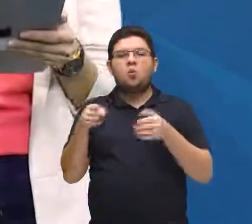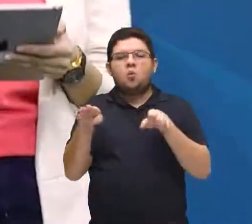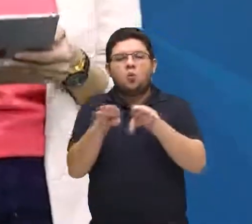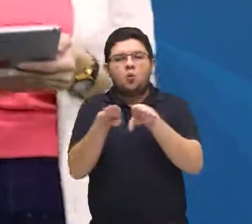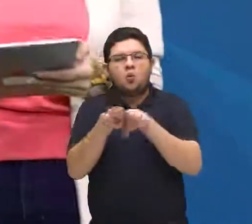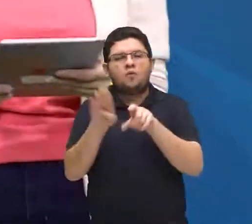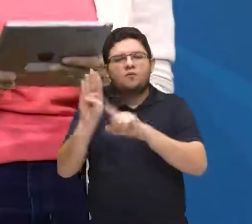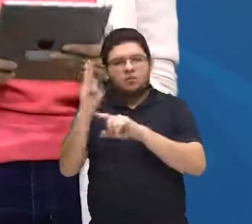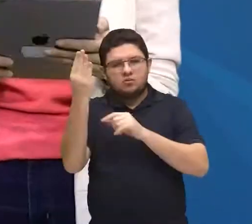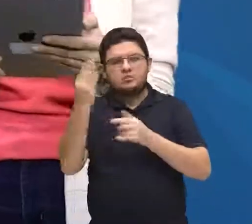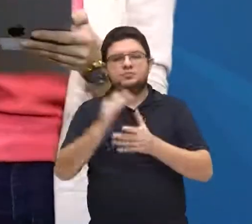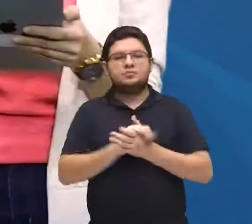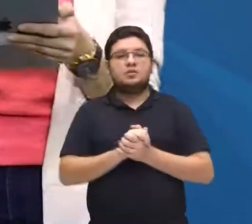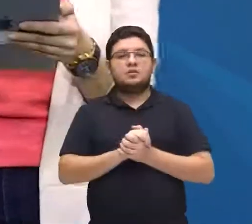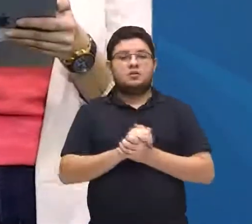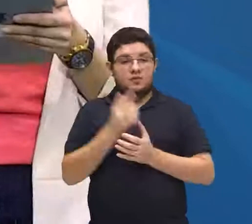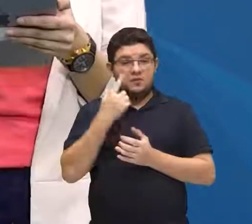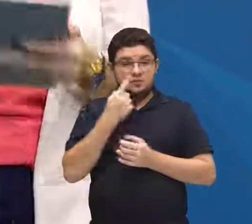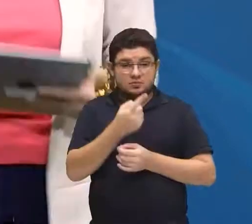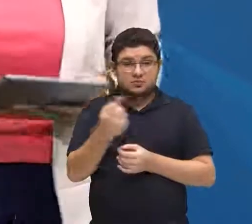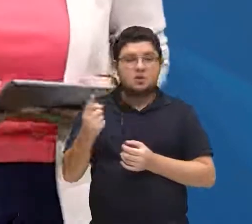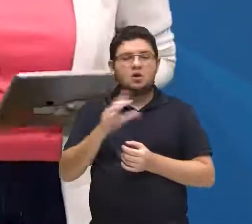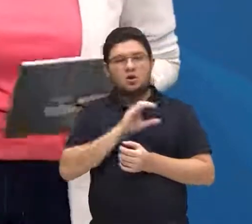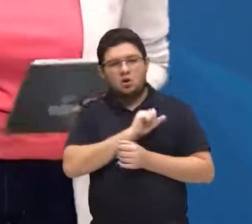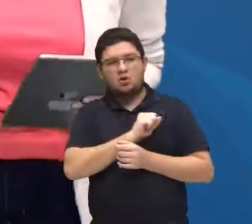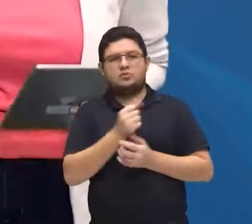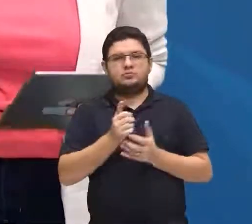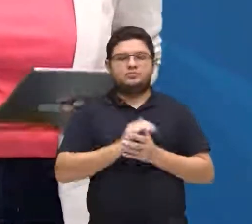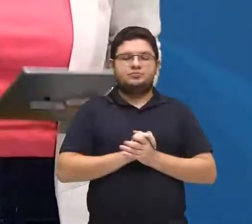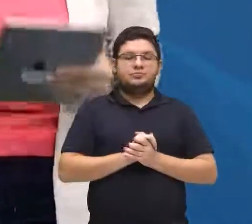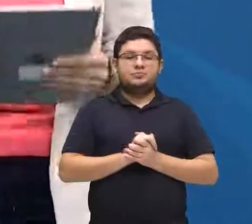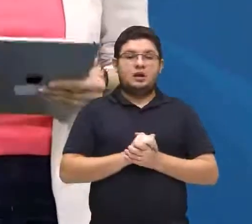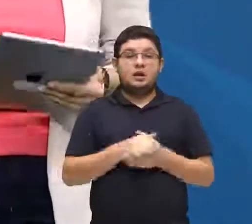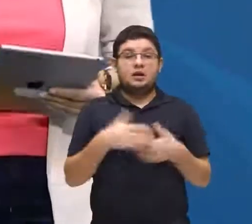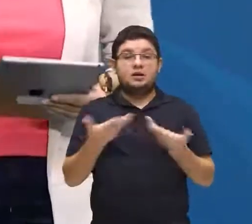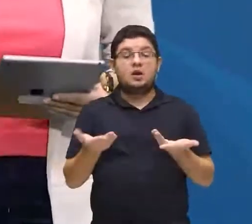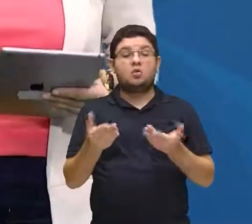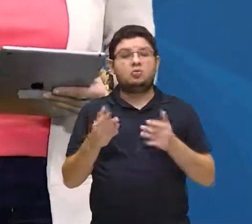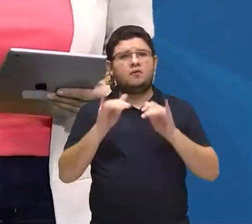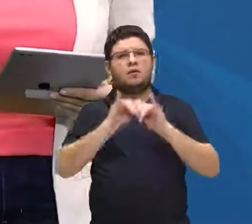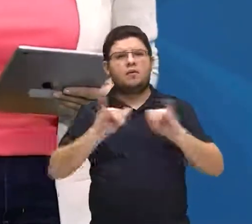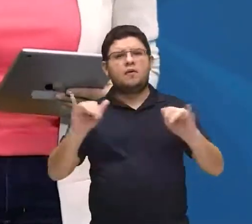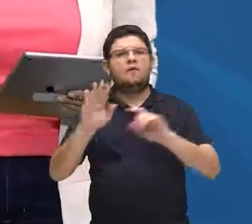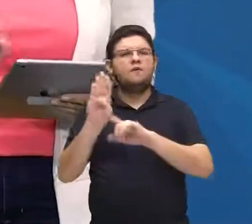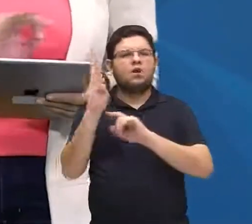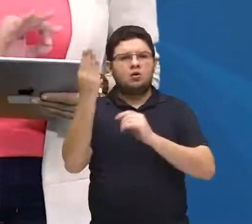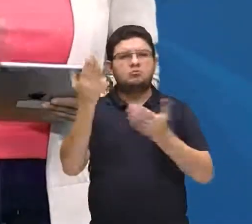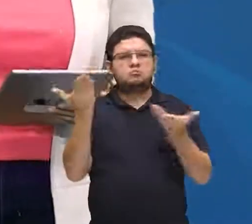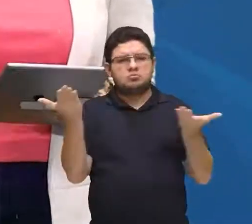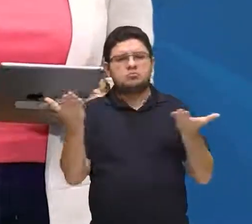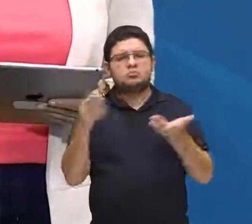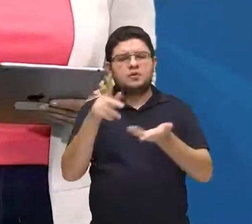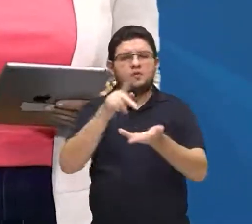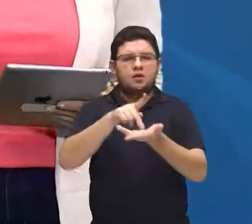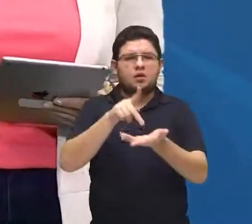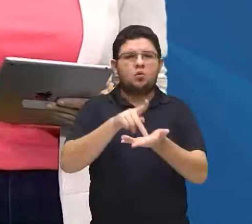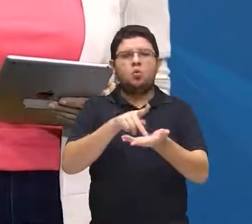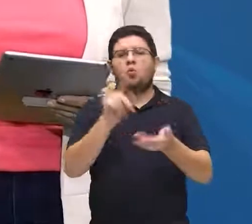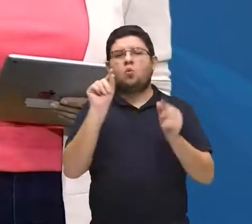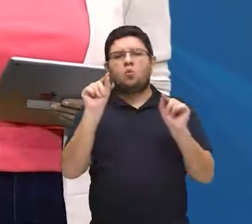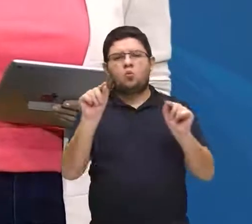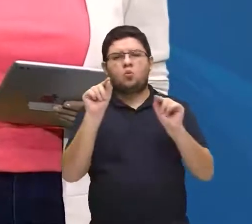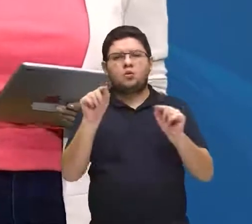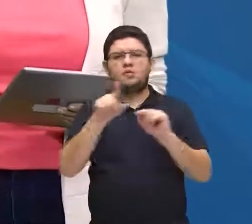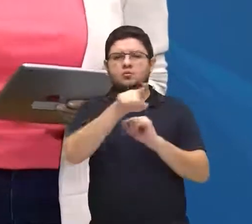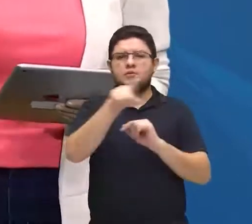a participação de vocês. E olha só, fake news, gente, realmente gostei de ver, não é um termo